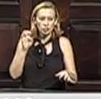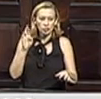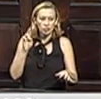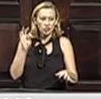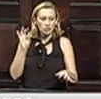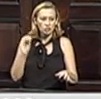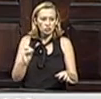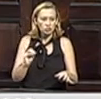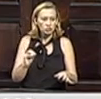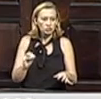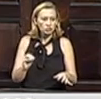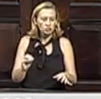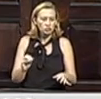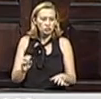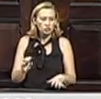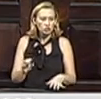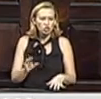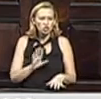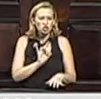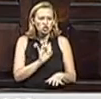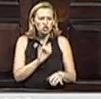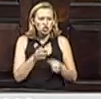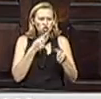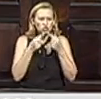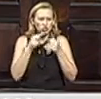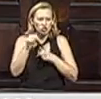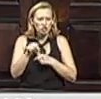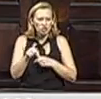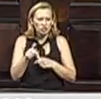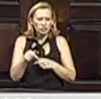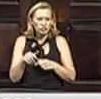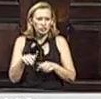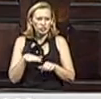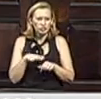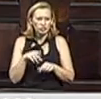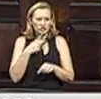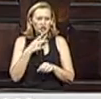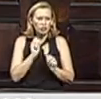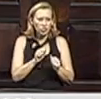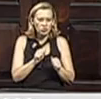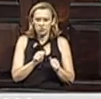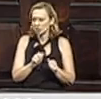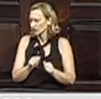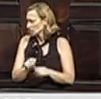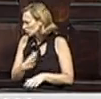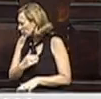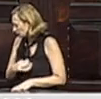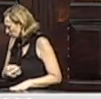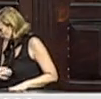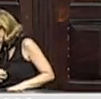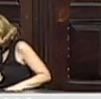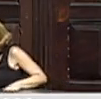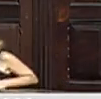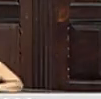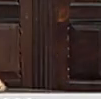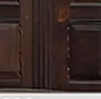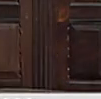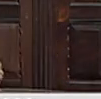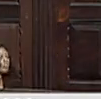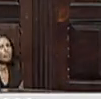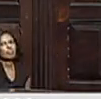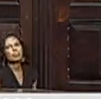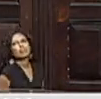Gilberto, só fazer um apelo, discute daqui, porque para dar mais... Pode ser ou não? Para discutir,